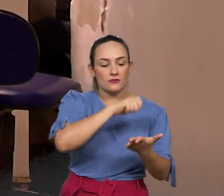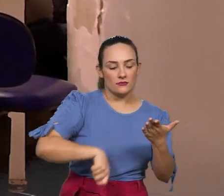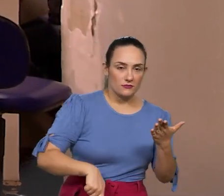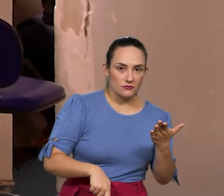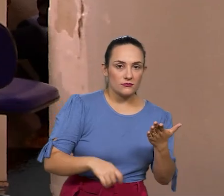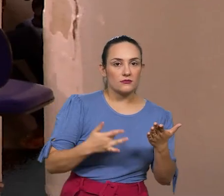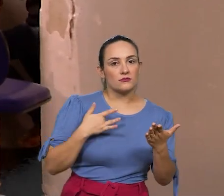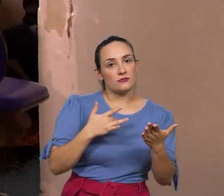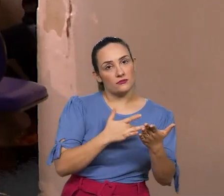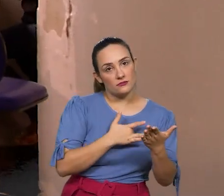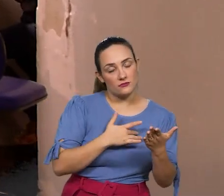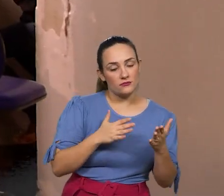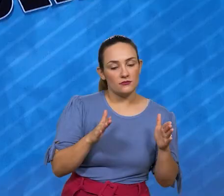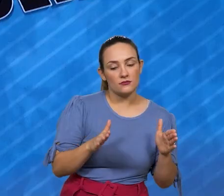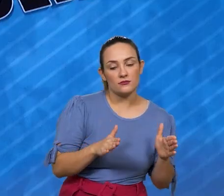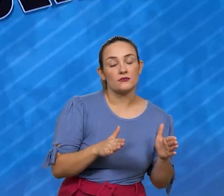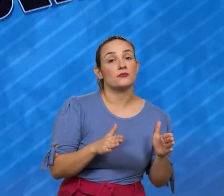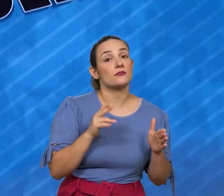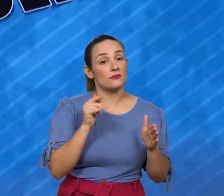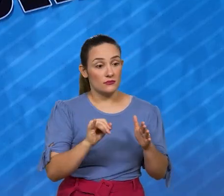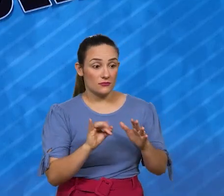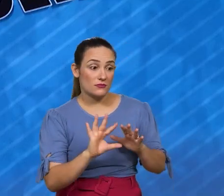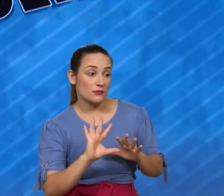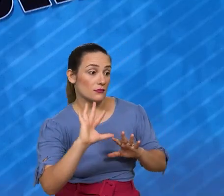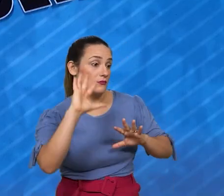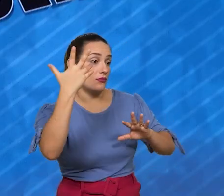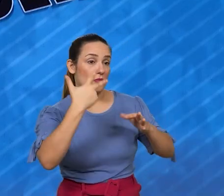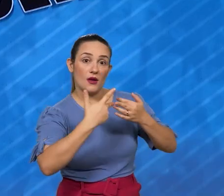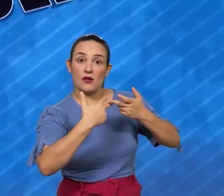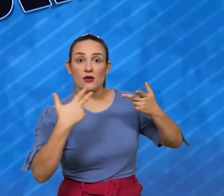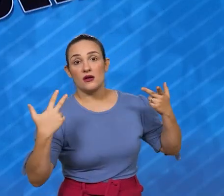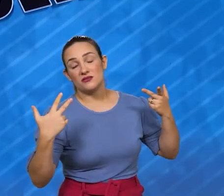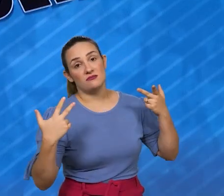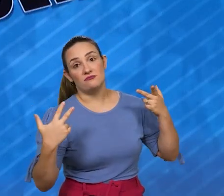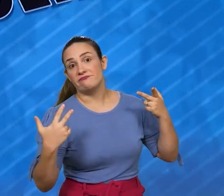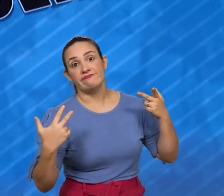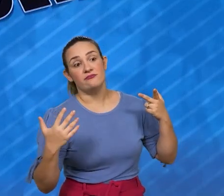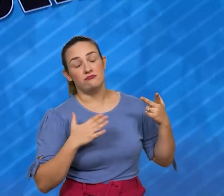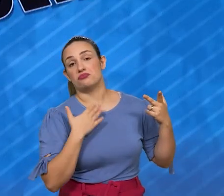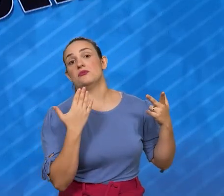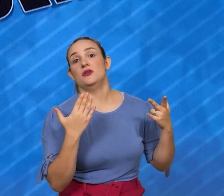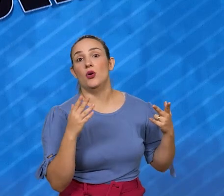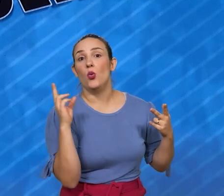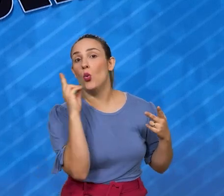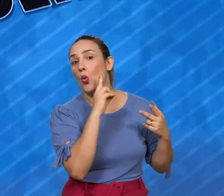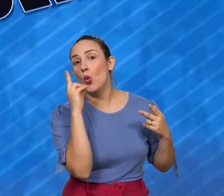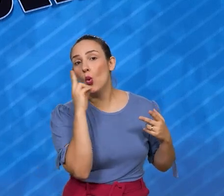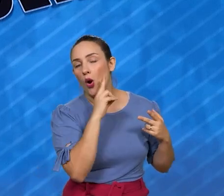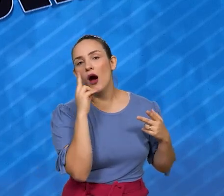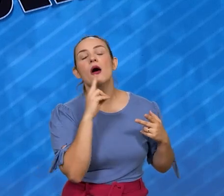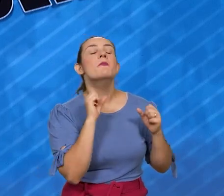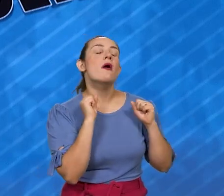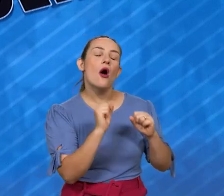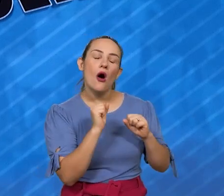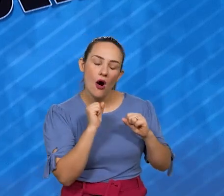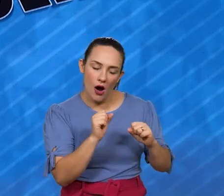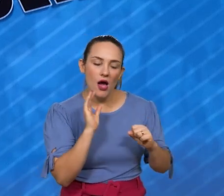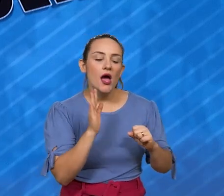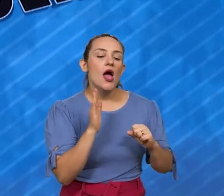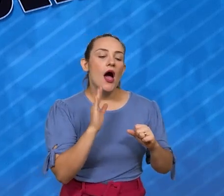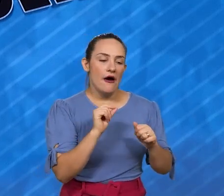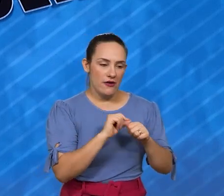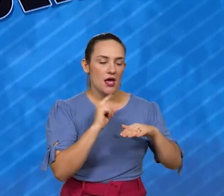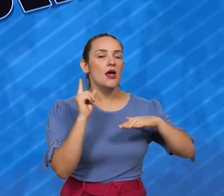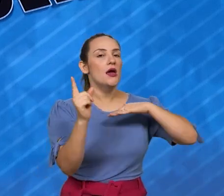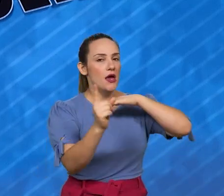a pessoa firmar o contrato de plano de saúde, se ela sofrer alguma intercorrência que caracterize urgência ou emergência,